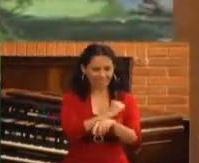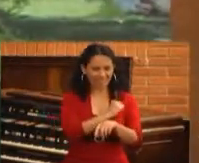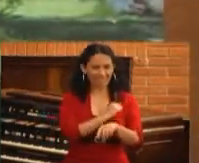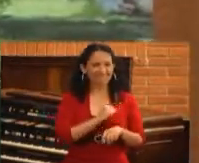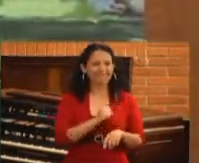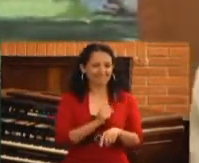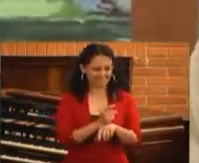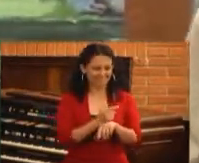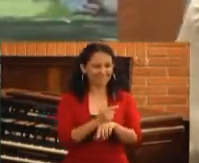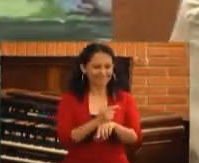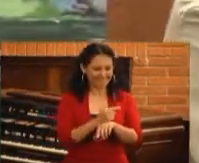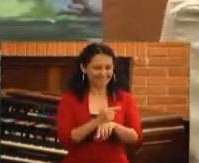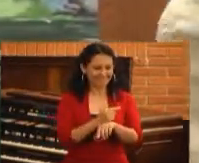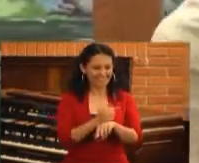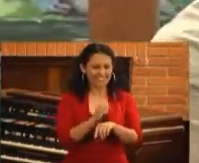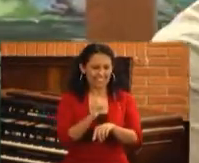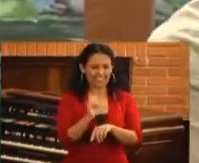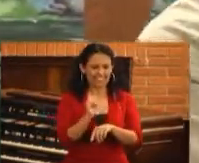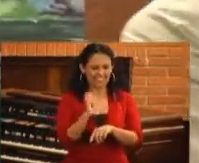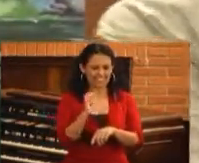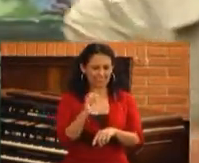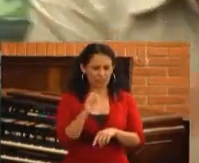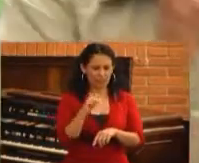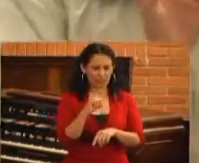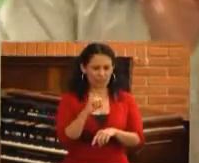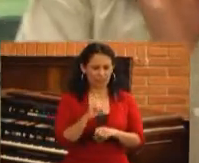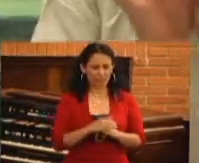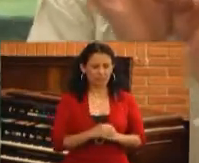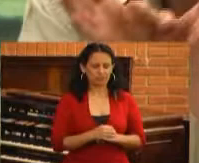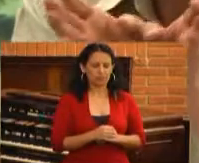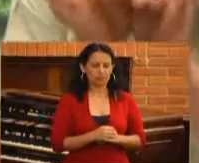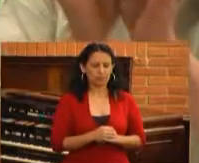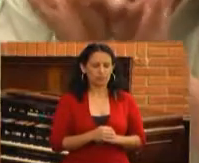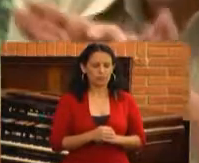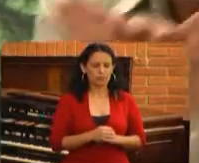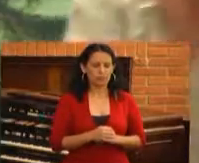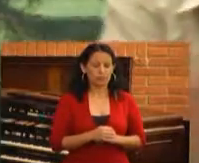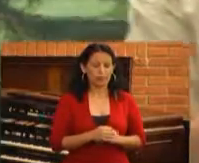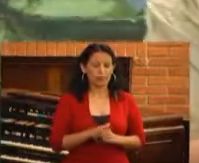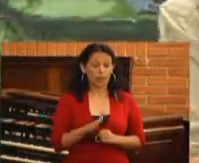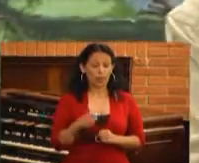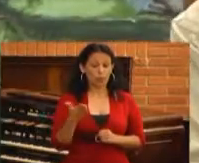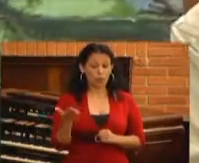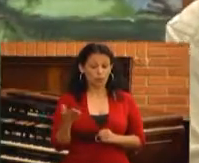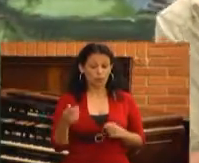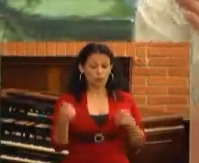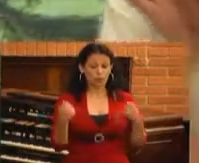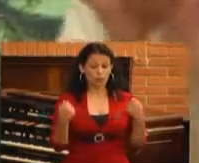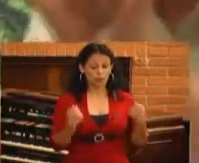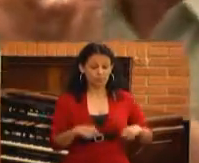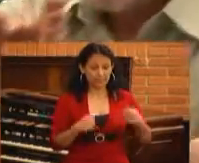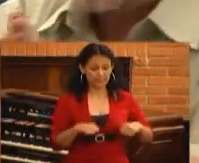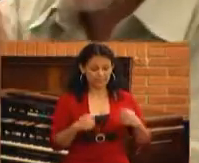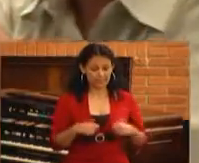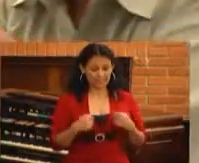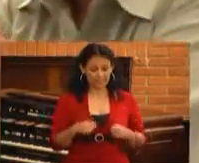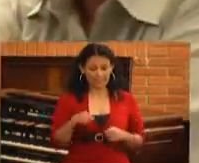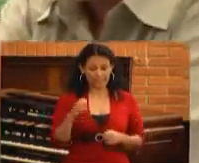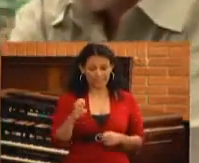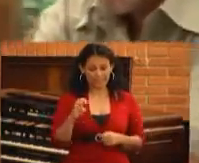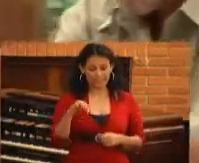Ele gasta transformando energia. Quanto seria necessário de energia